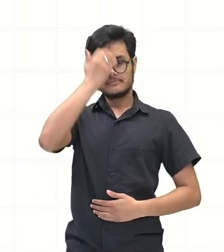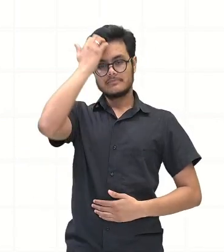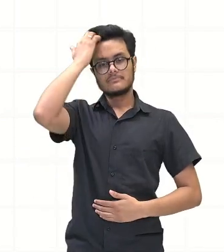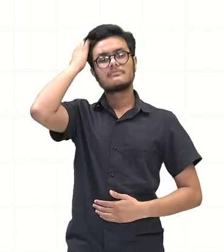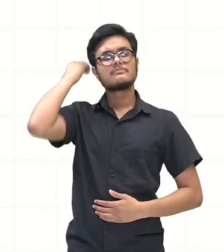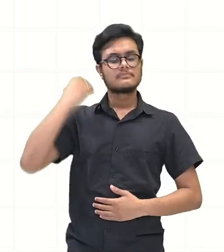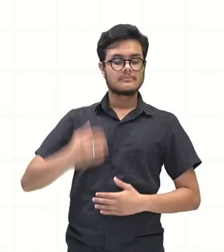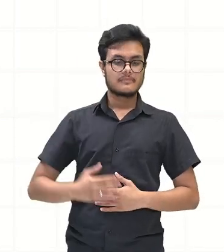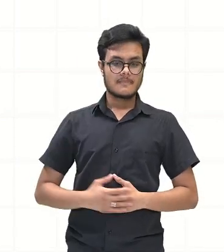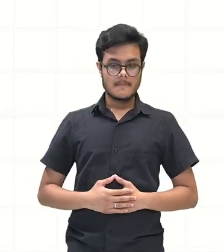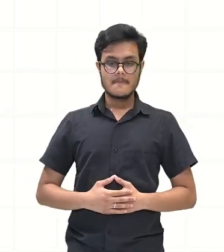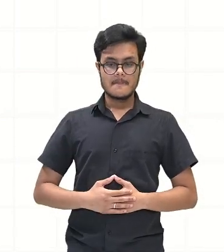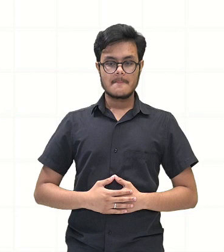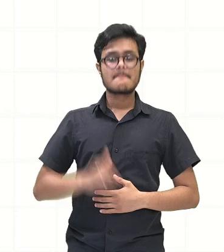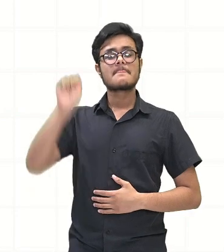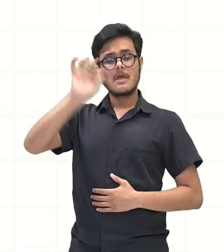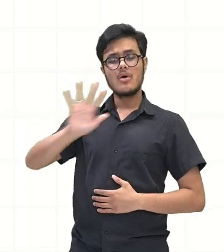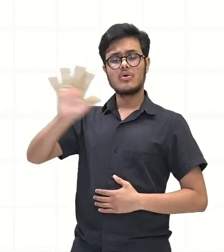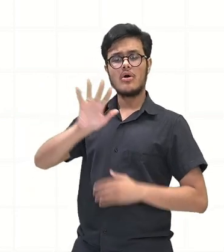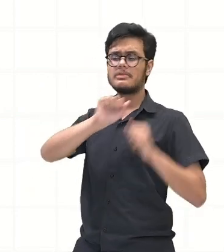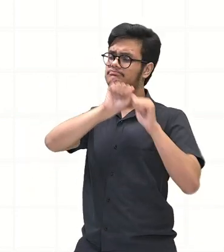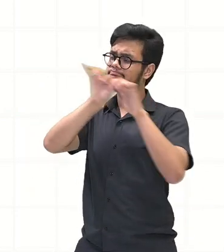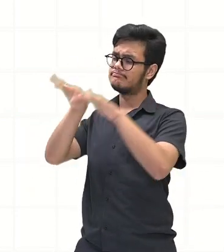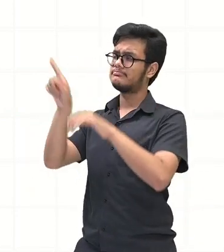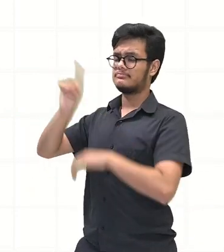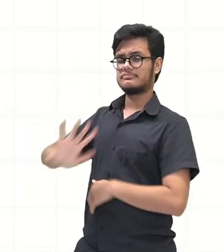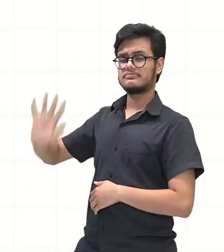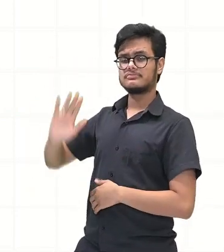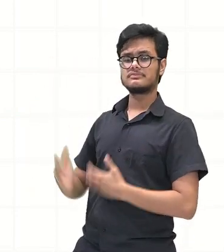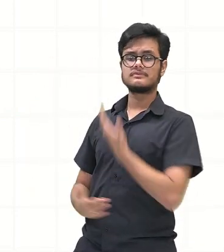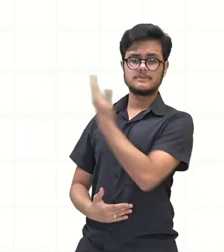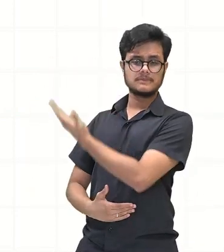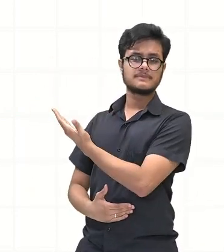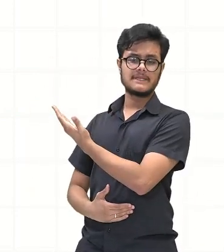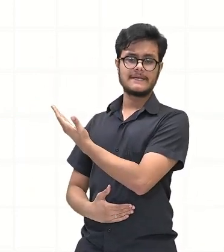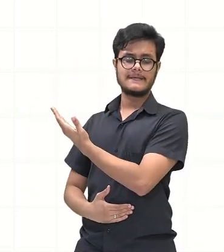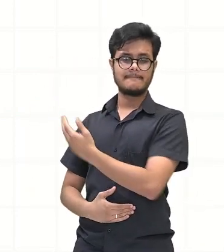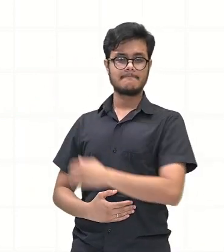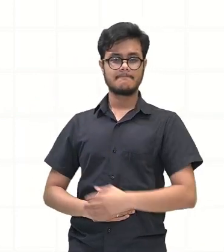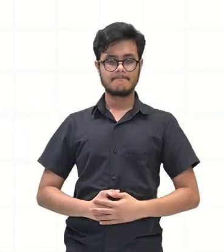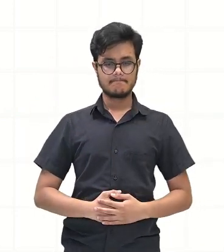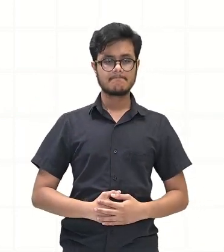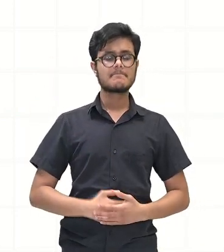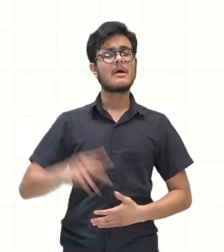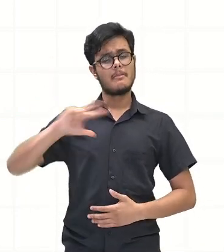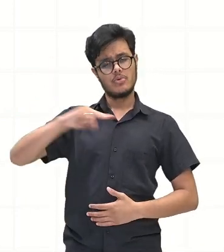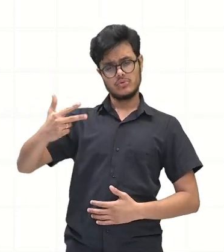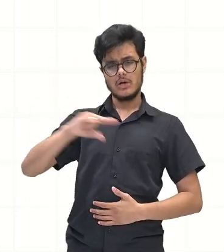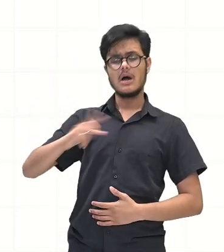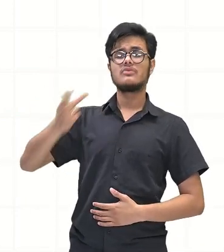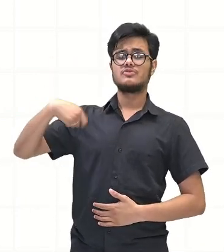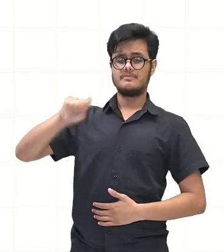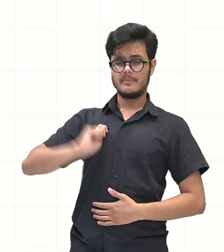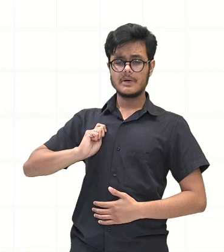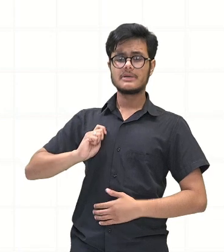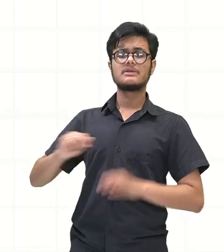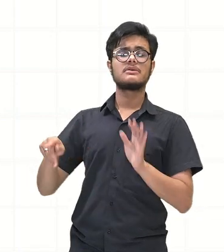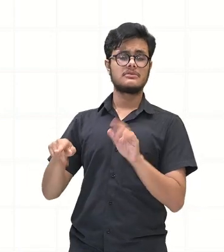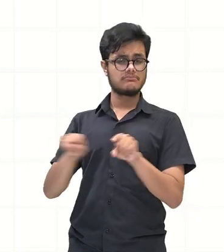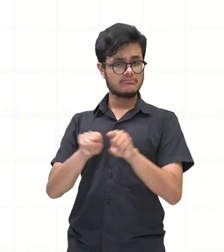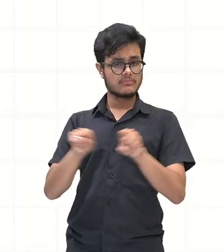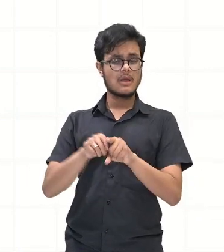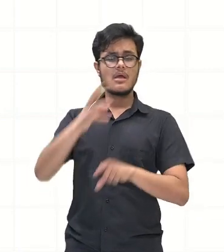o continente europeu. Observem aqui, ó, Península Ibérica, Portugal e Espanha também vão ter contato aí